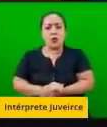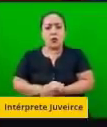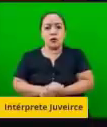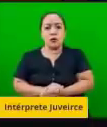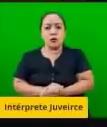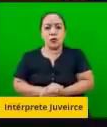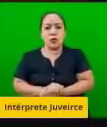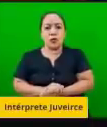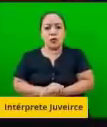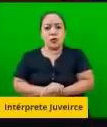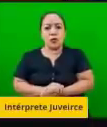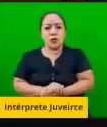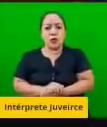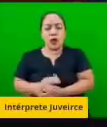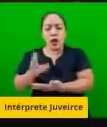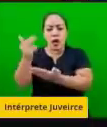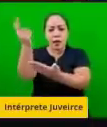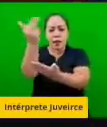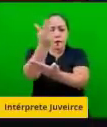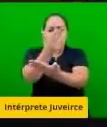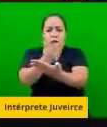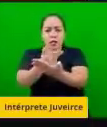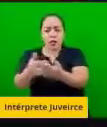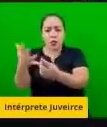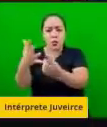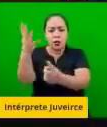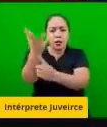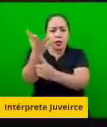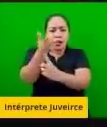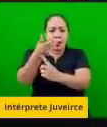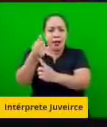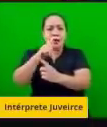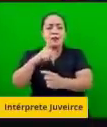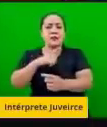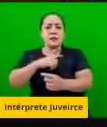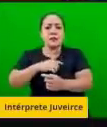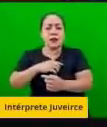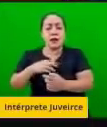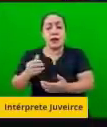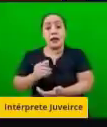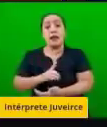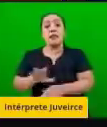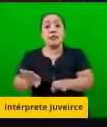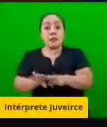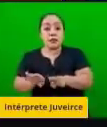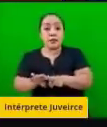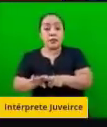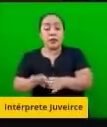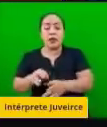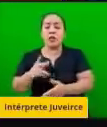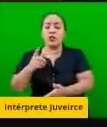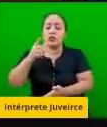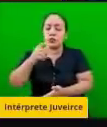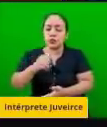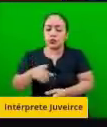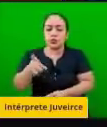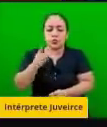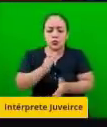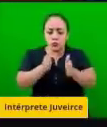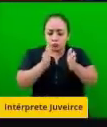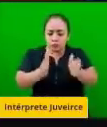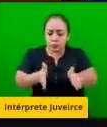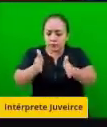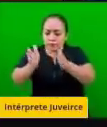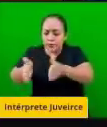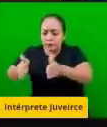as pinturas e arte, né? Então, a arte ela é de longa data, então eu vou ter em todos os períodos, né? Então, eu vou ter,